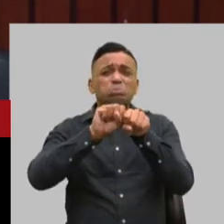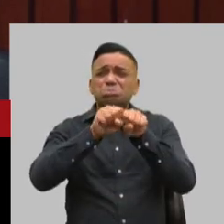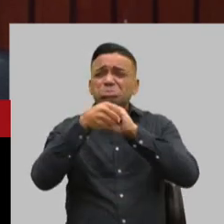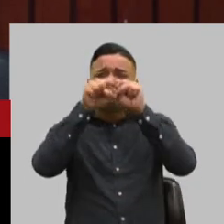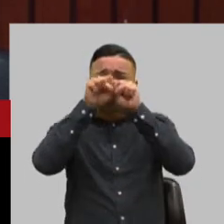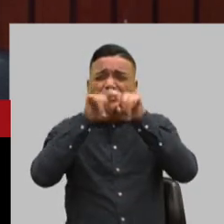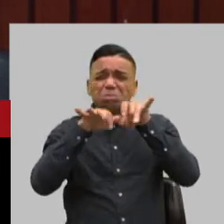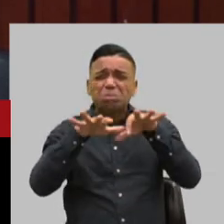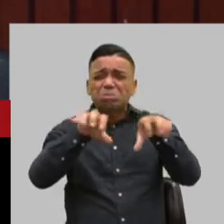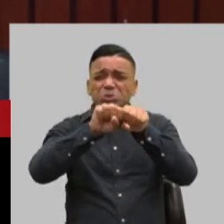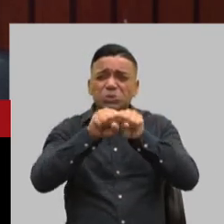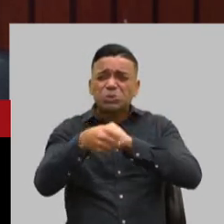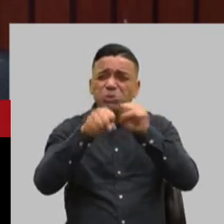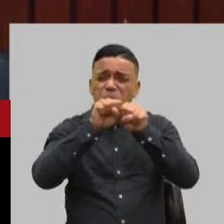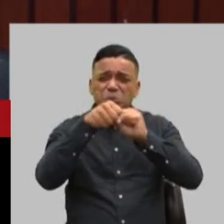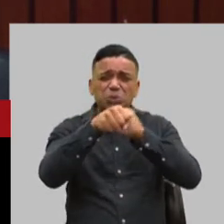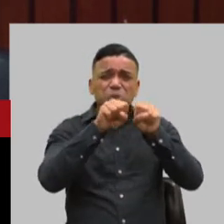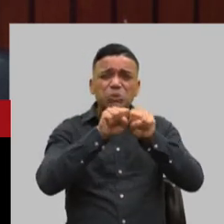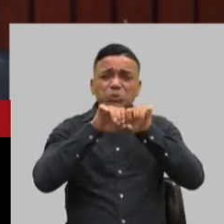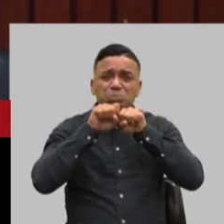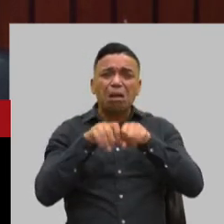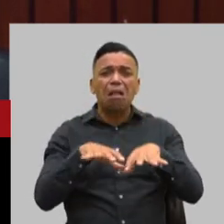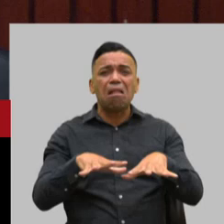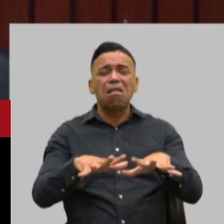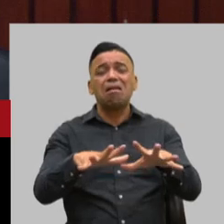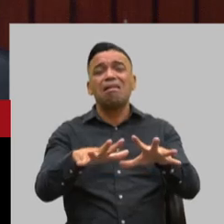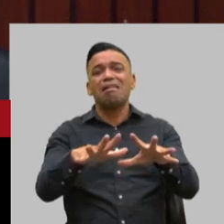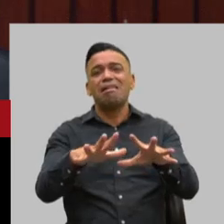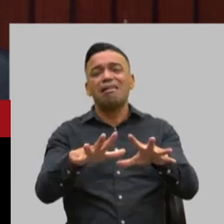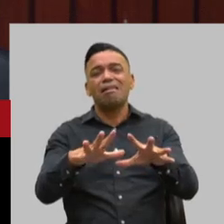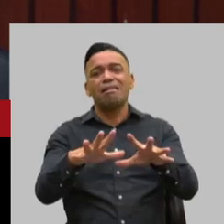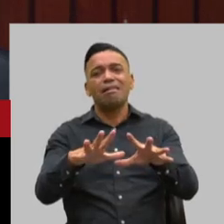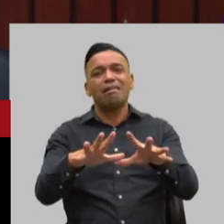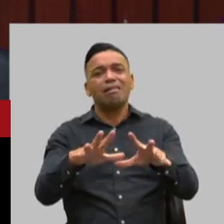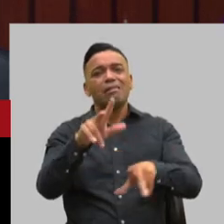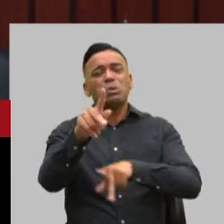embora, seu povo chora,